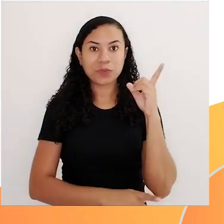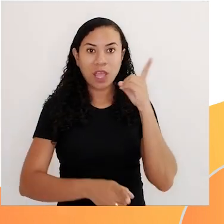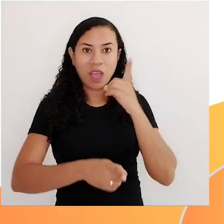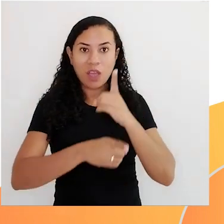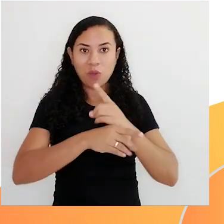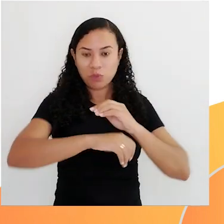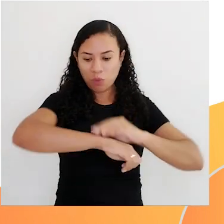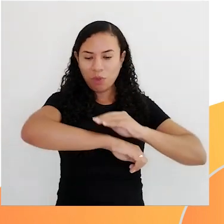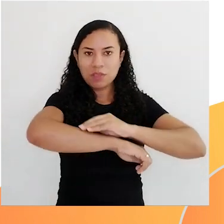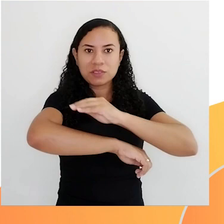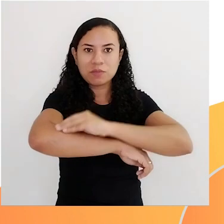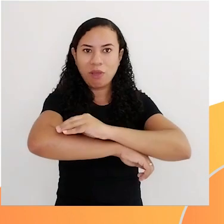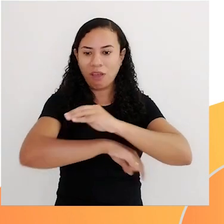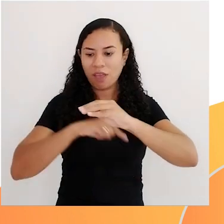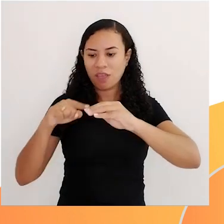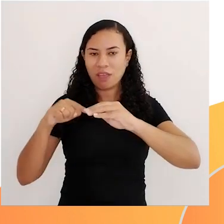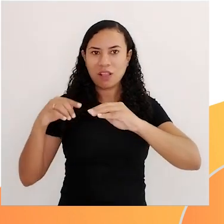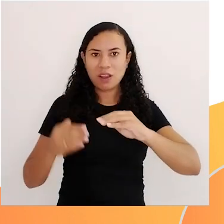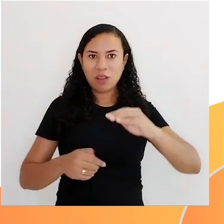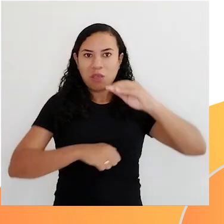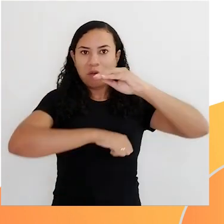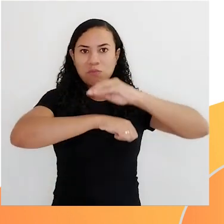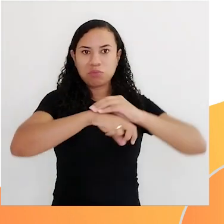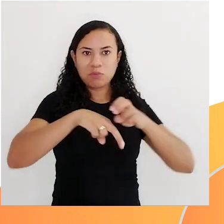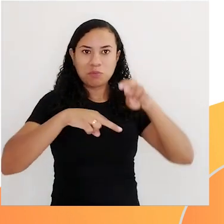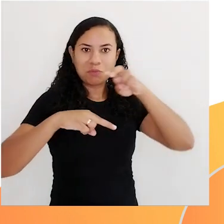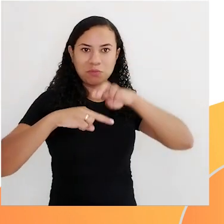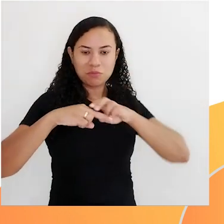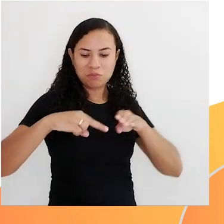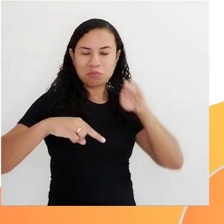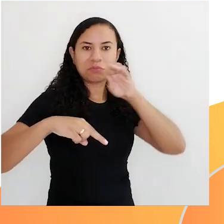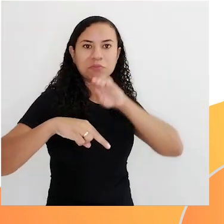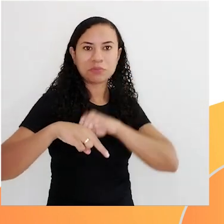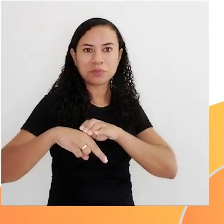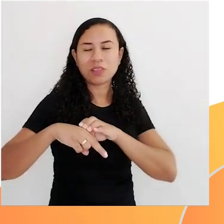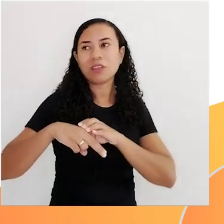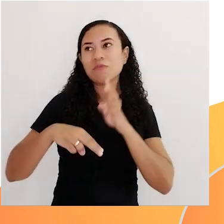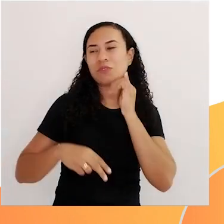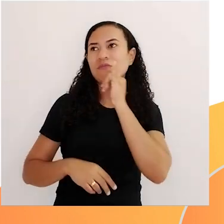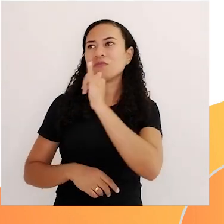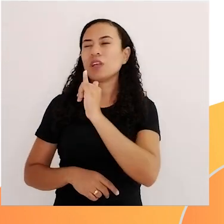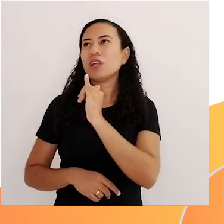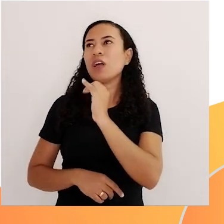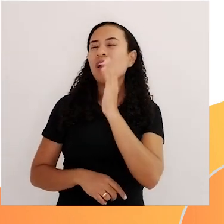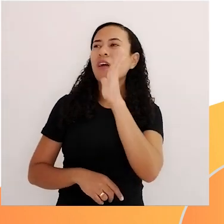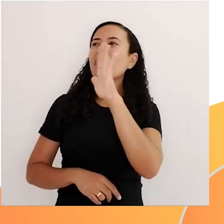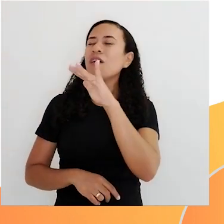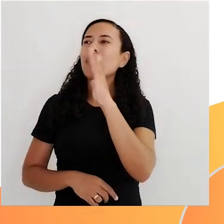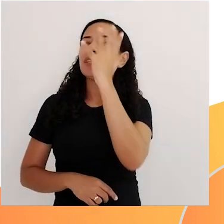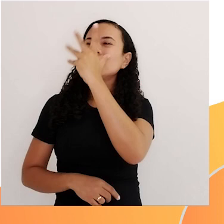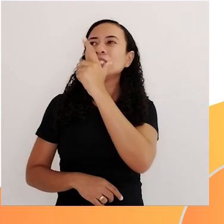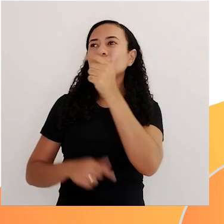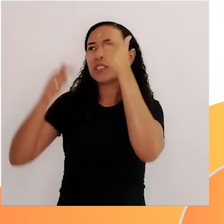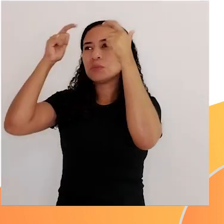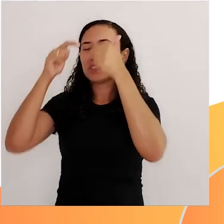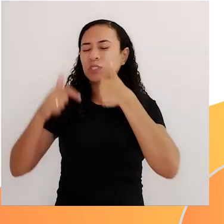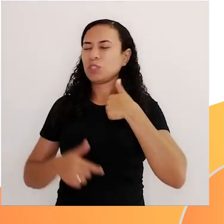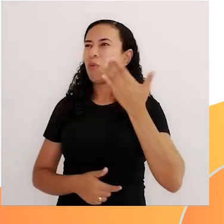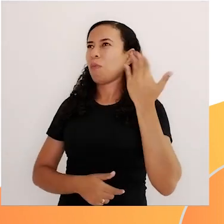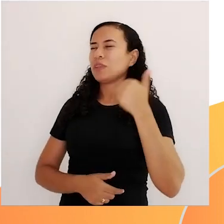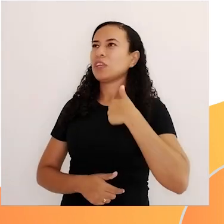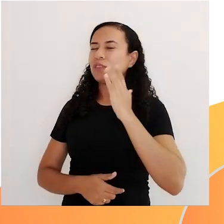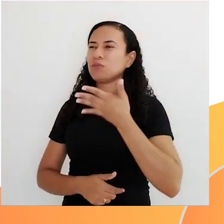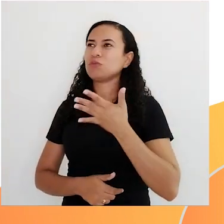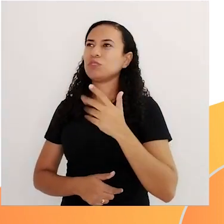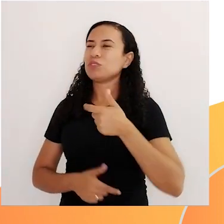a rã pulou para o seu colo e disse: "Linda princesa, eu já fui um príncipe muito bonito.